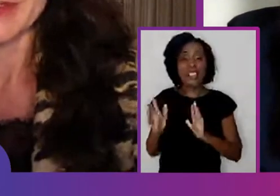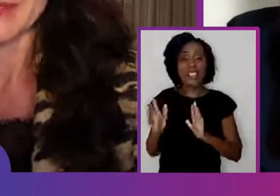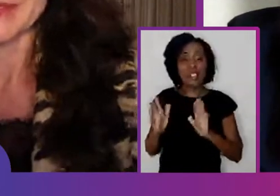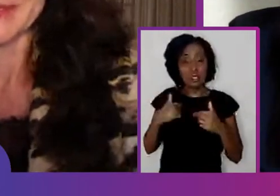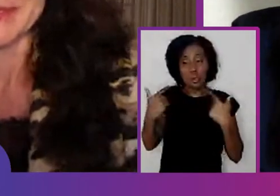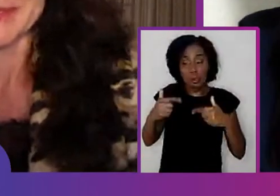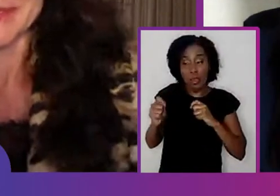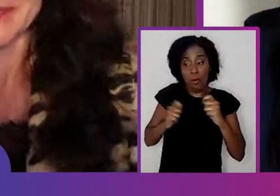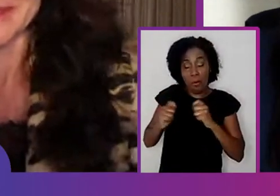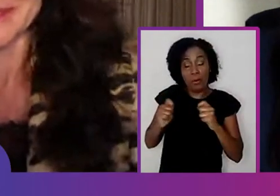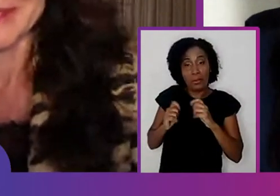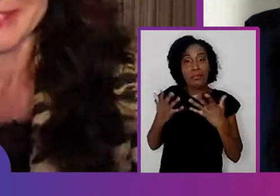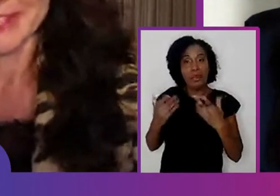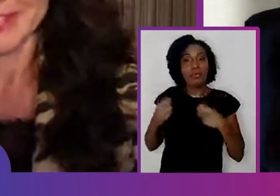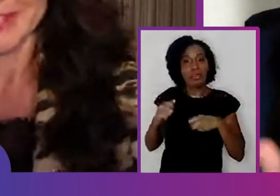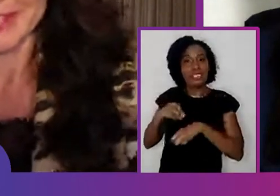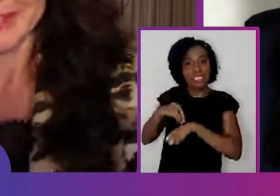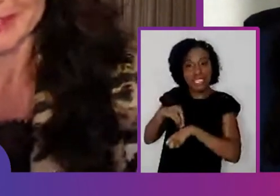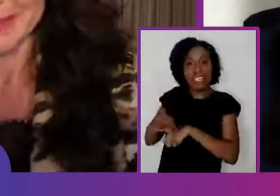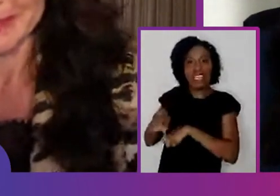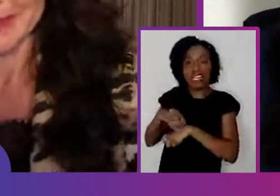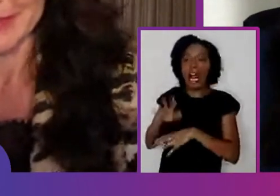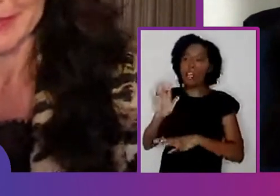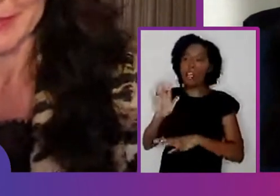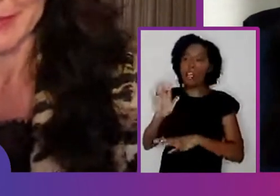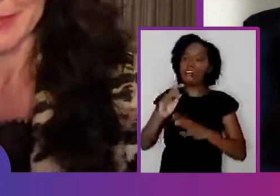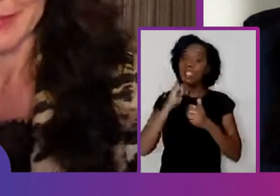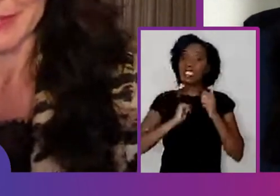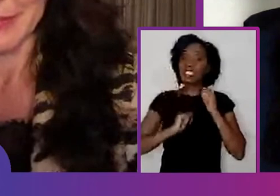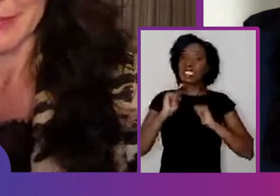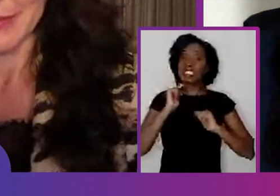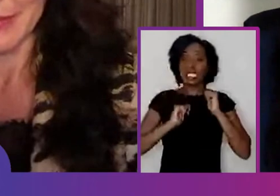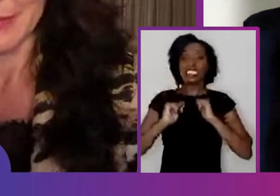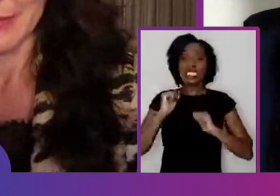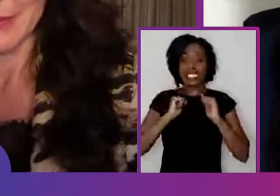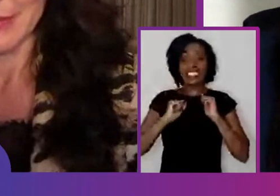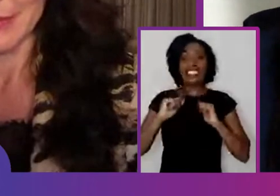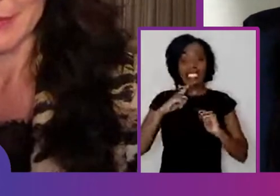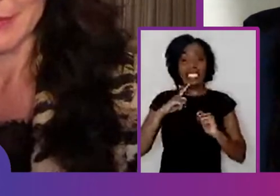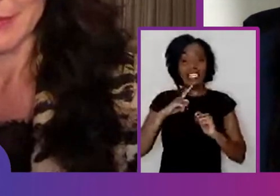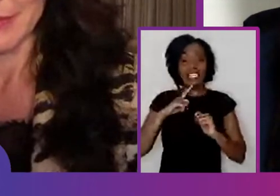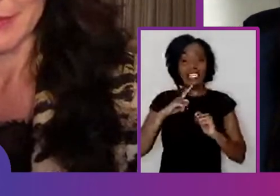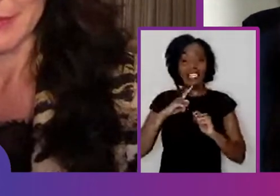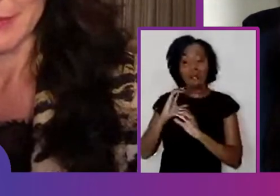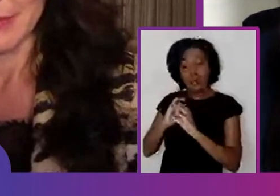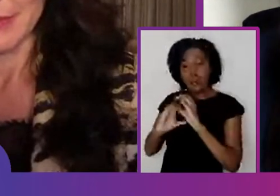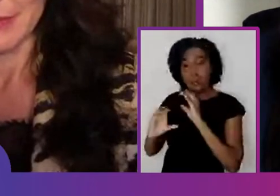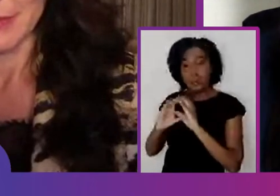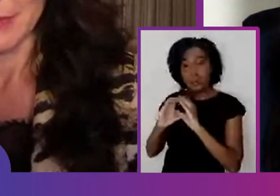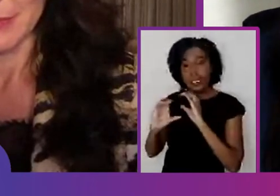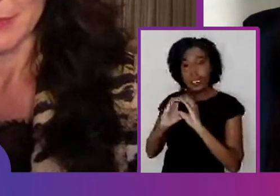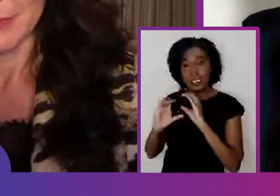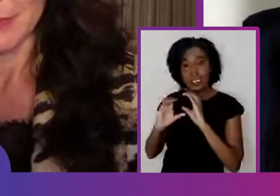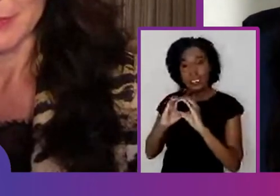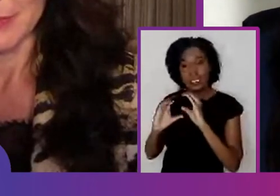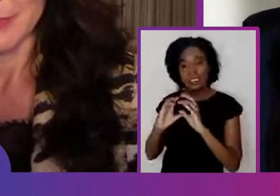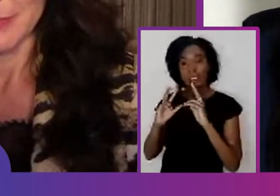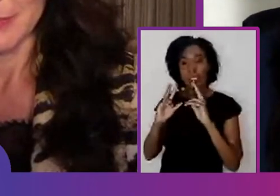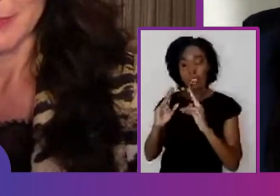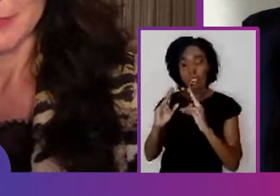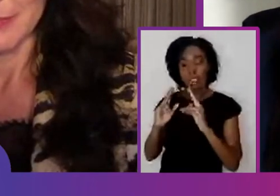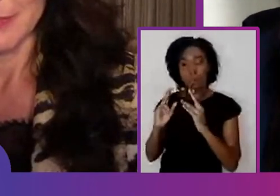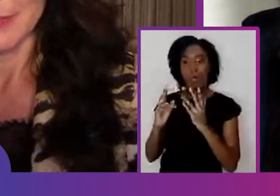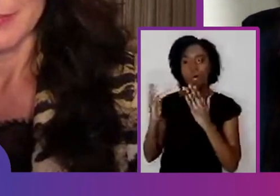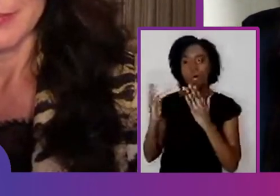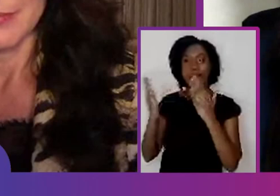se sinta bastante ansioso, bastante... Na comunicação com a criança, você não tem que usar a criança como seu terapeuta, nunca, né?